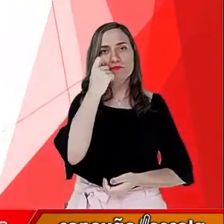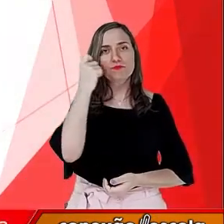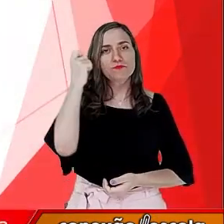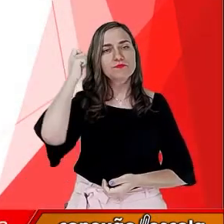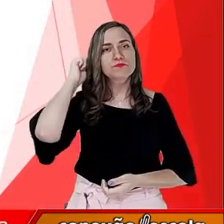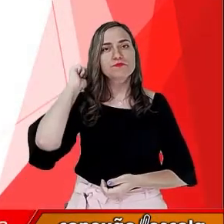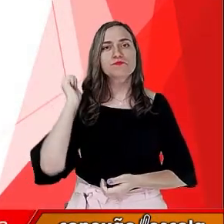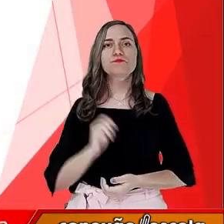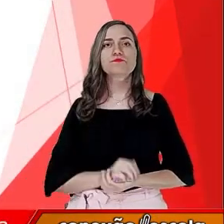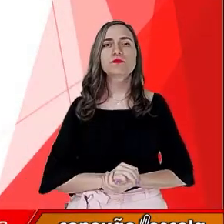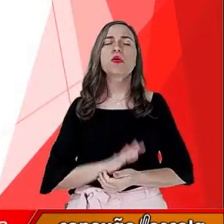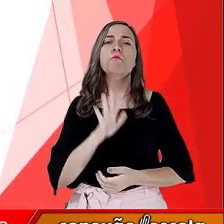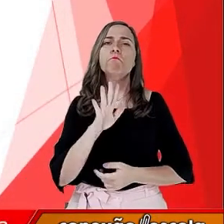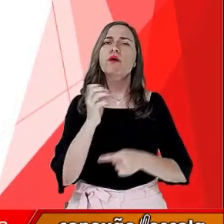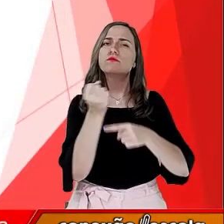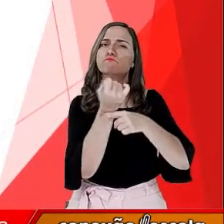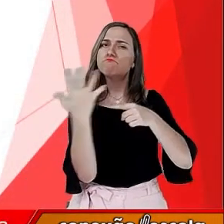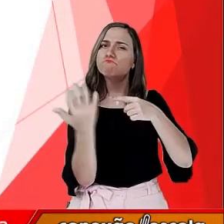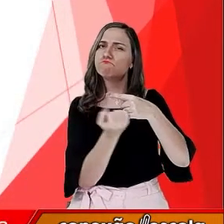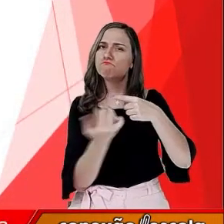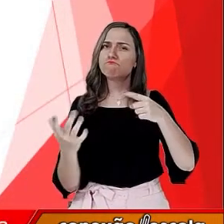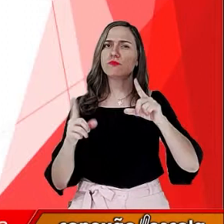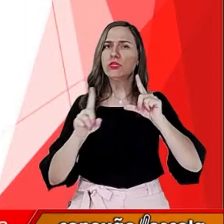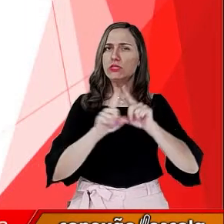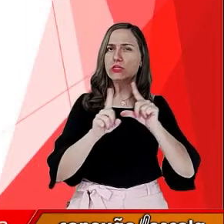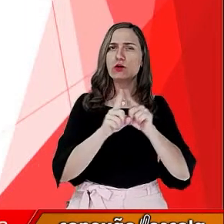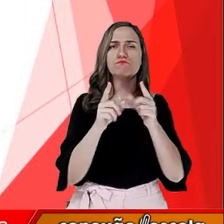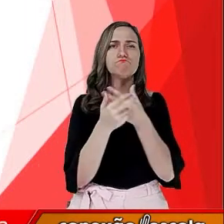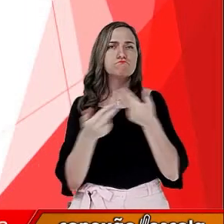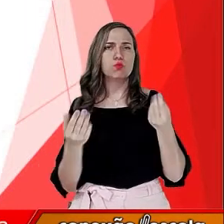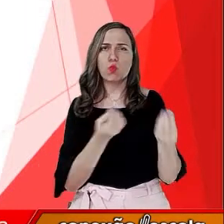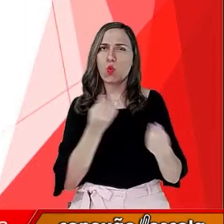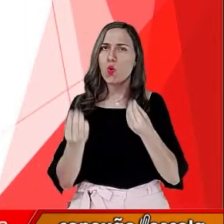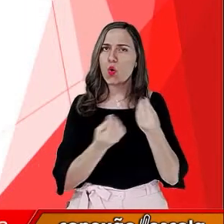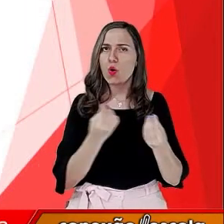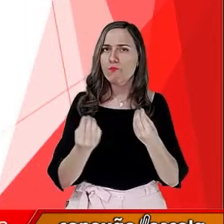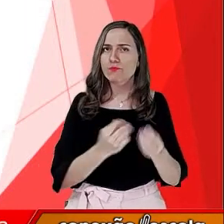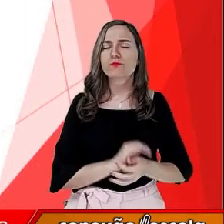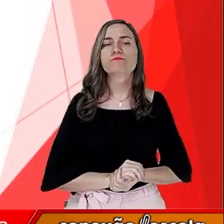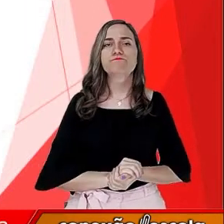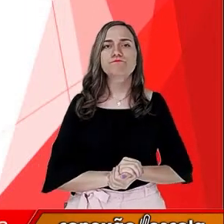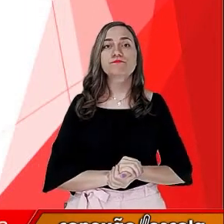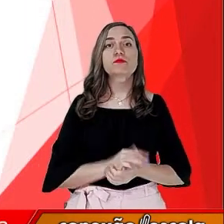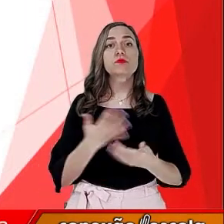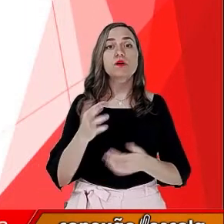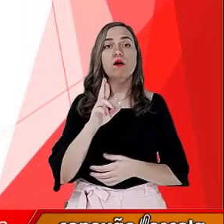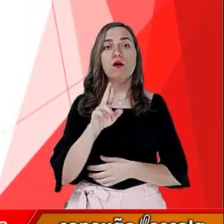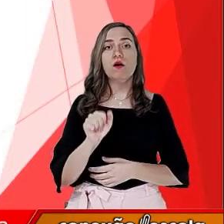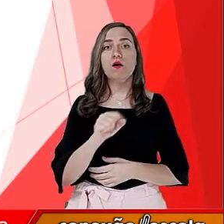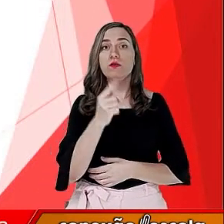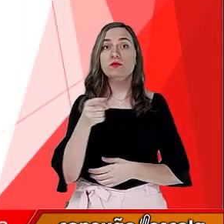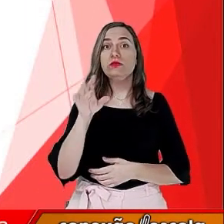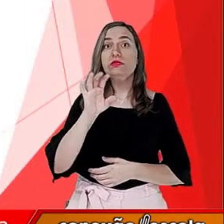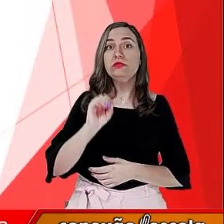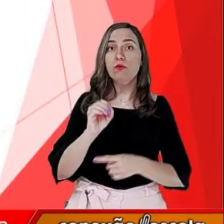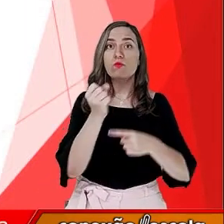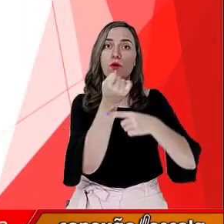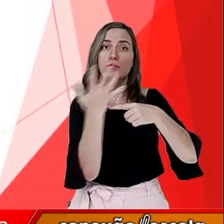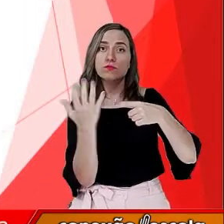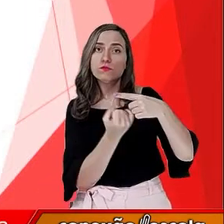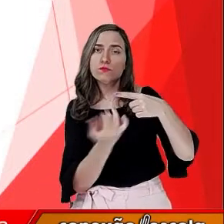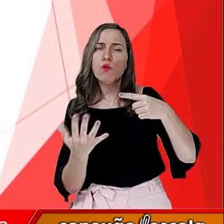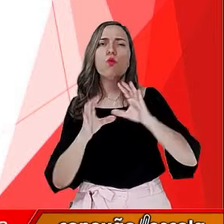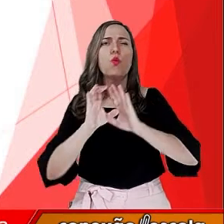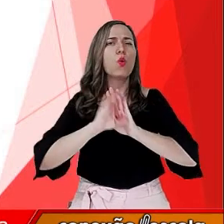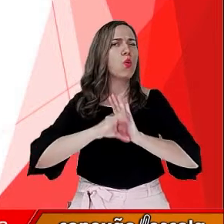E as razões trigonométricas, então? Para a gente entender o que são razões trigonométricas, nós precisamos entender o conceito